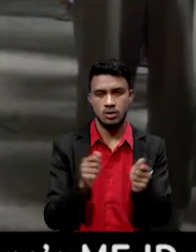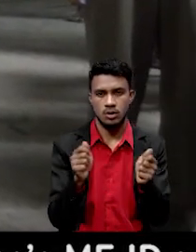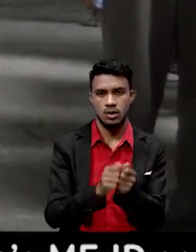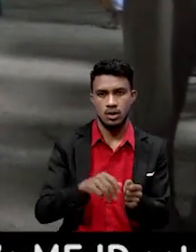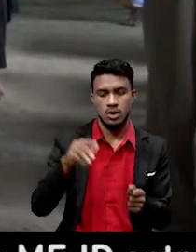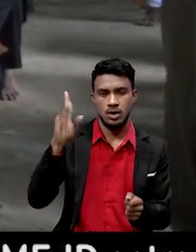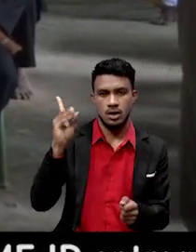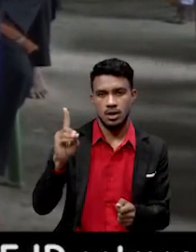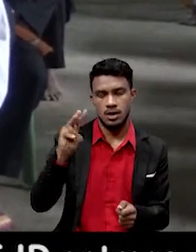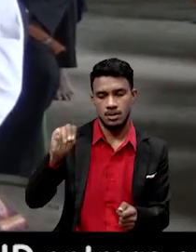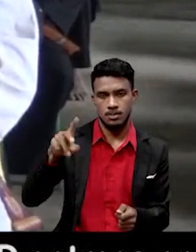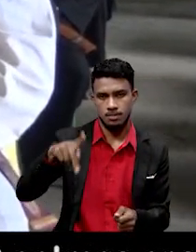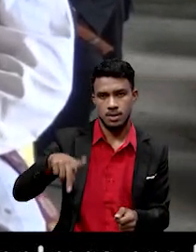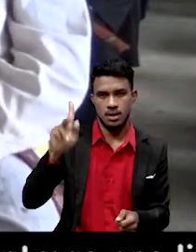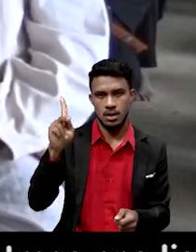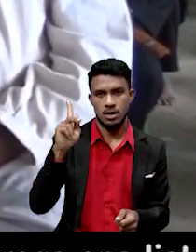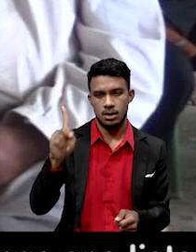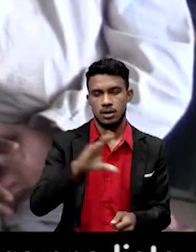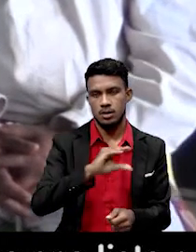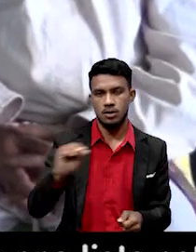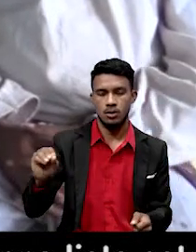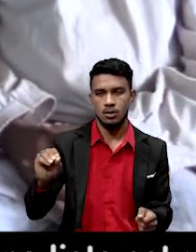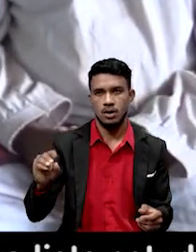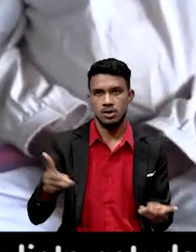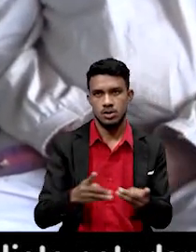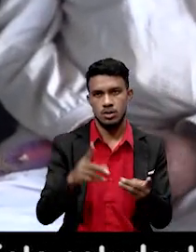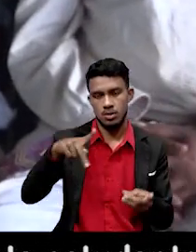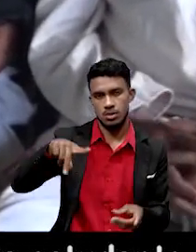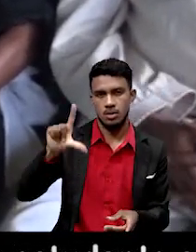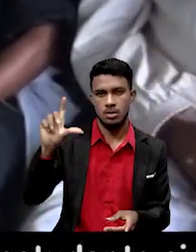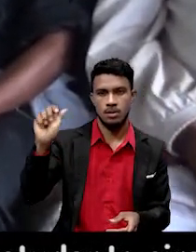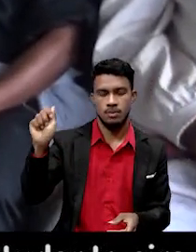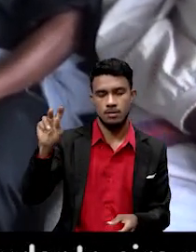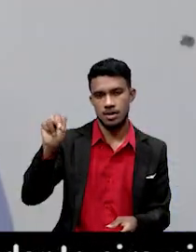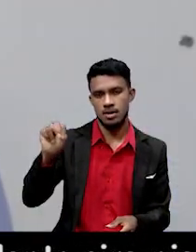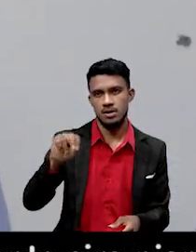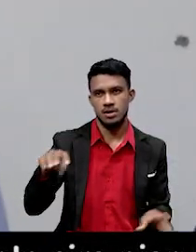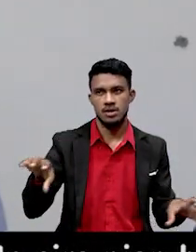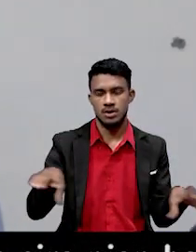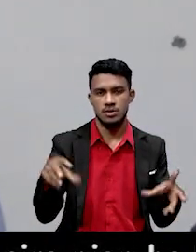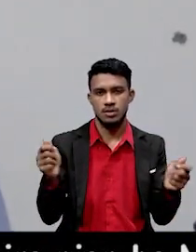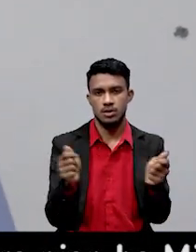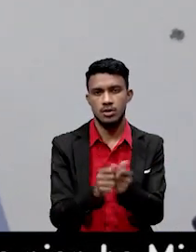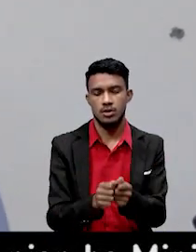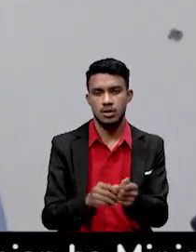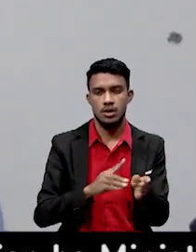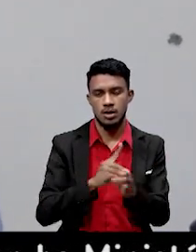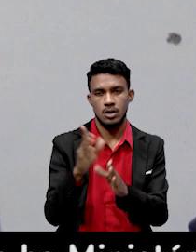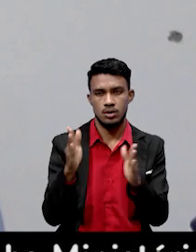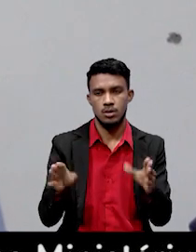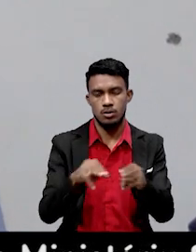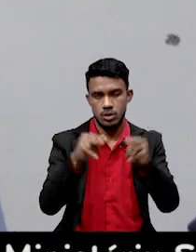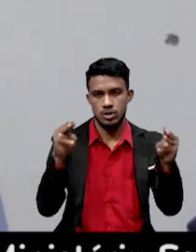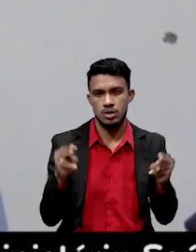parceiro Plan Internacional, Hamutu com serviço Hamutu com a autoridade local, né, o conselheiro,